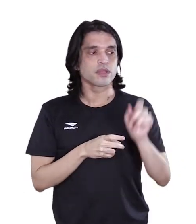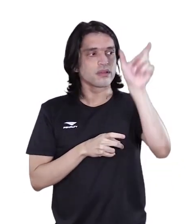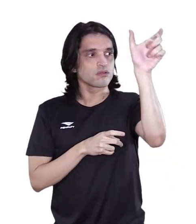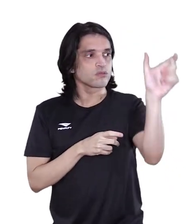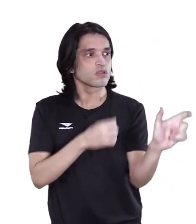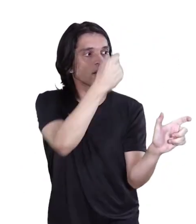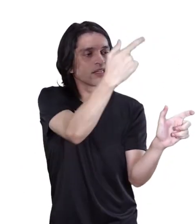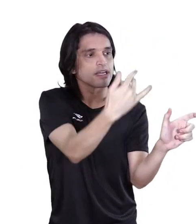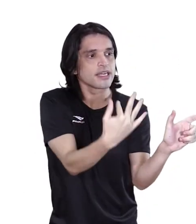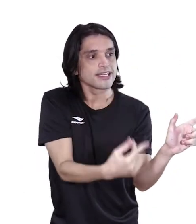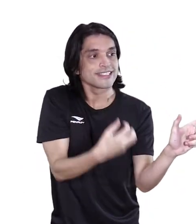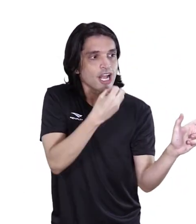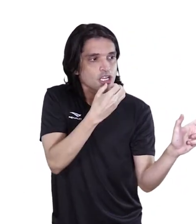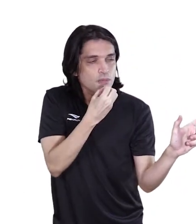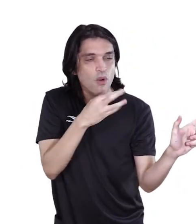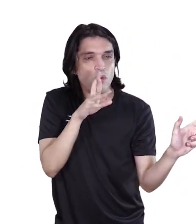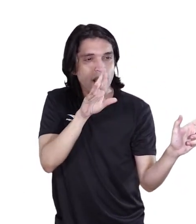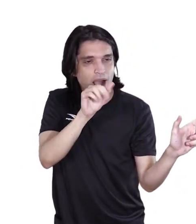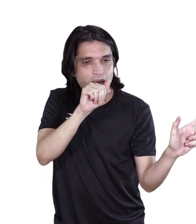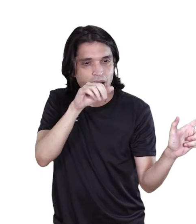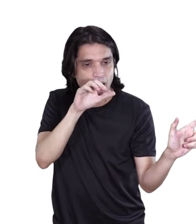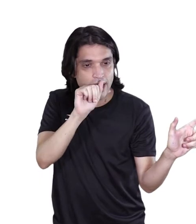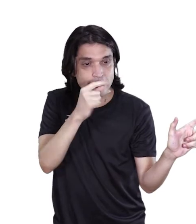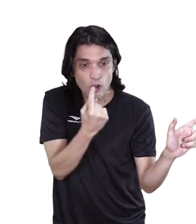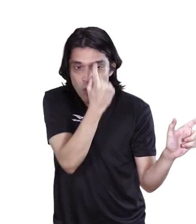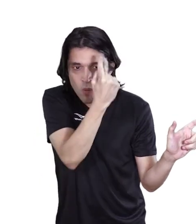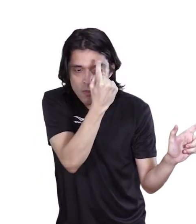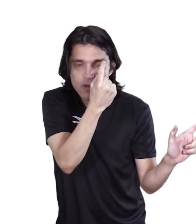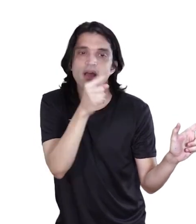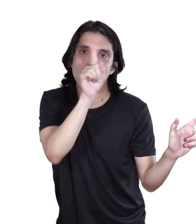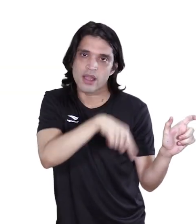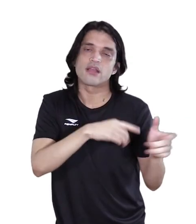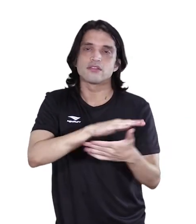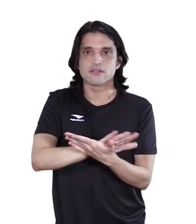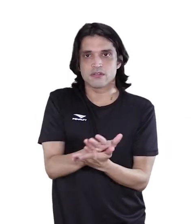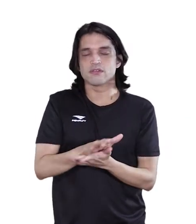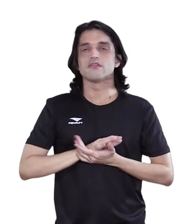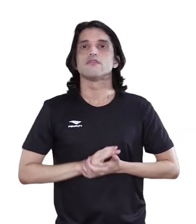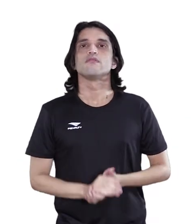tipos raciais são racistas. Já o argumento por evidência